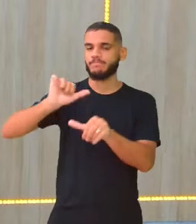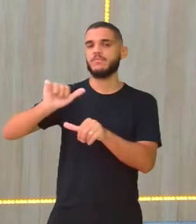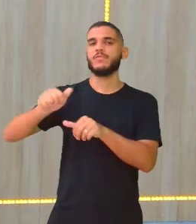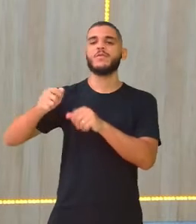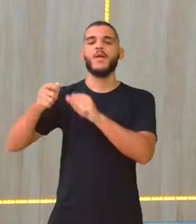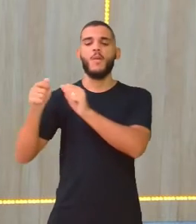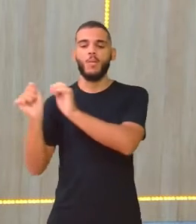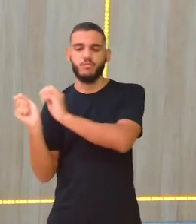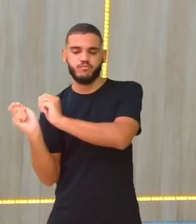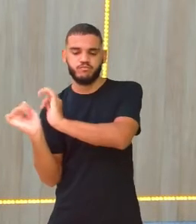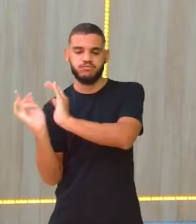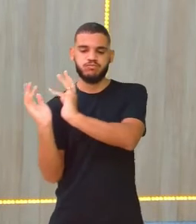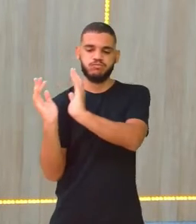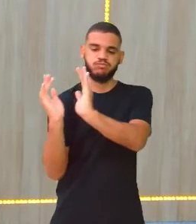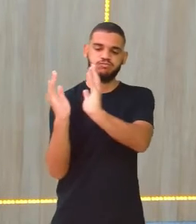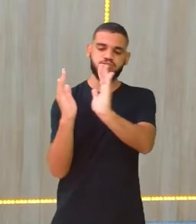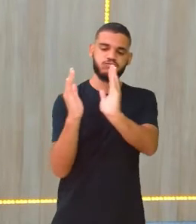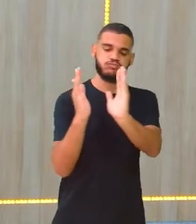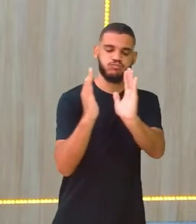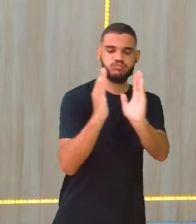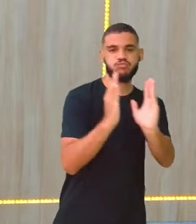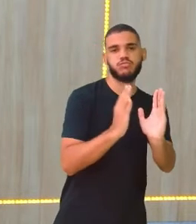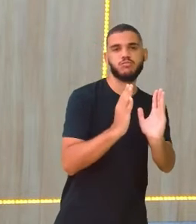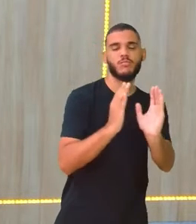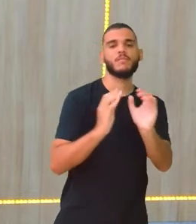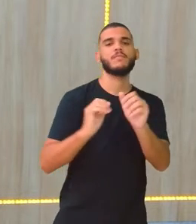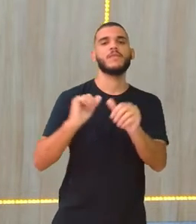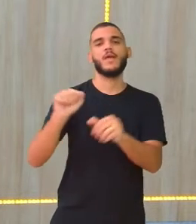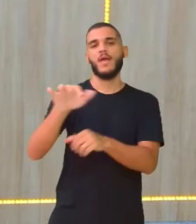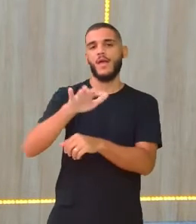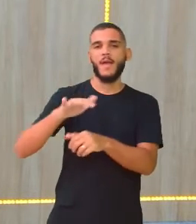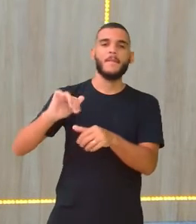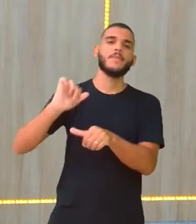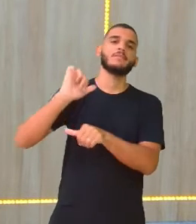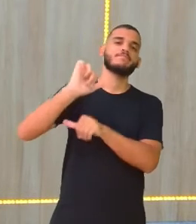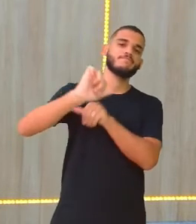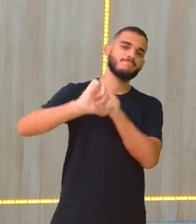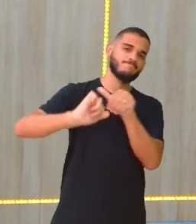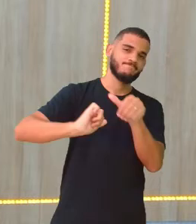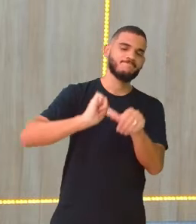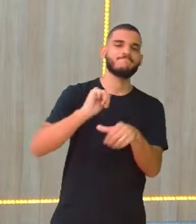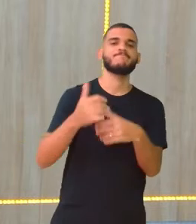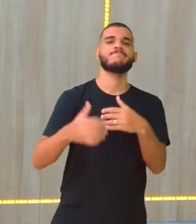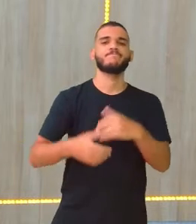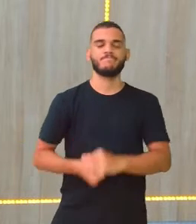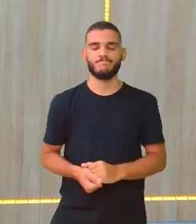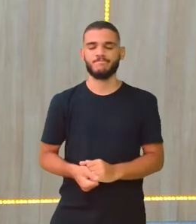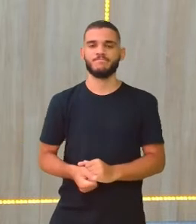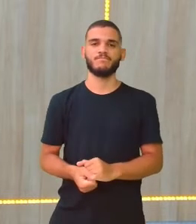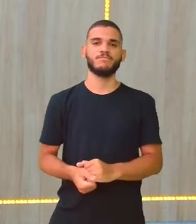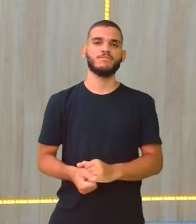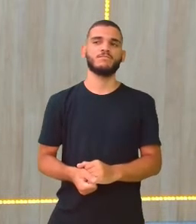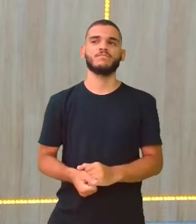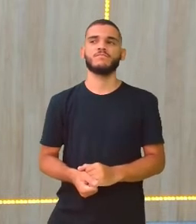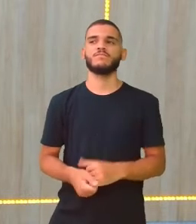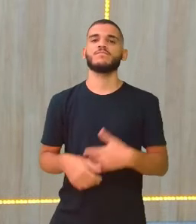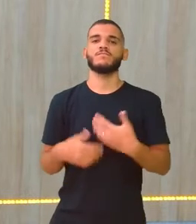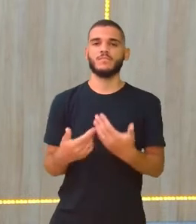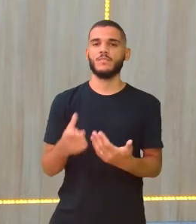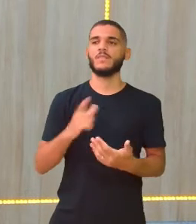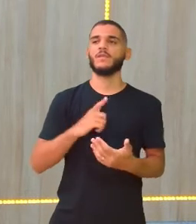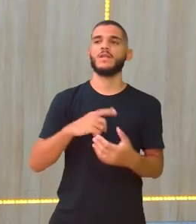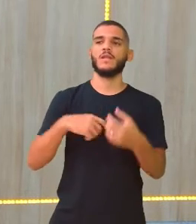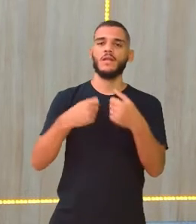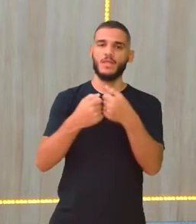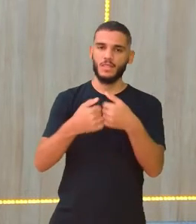longo dos tempos, dependendo de alguns fatores, e é isso que a gente vai estudar na nossa aula de hoje. Fatores naturais